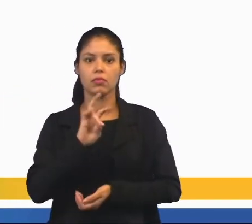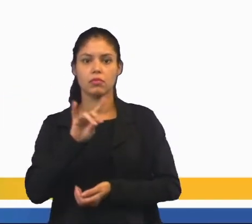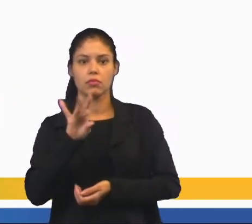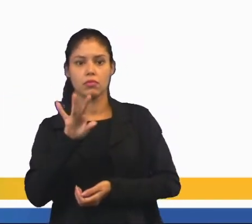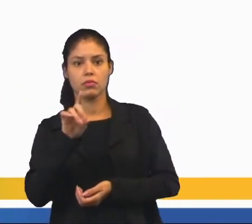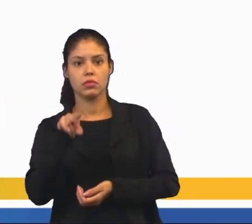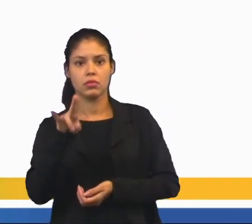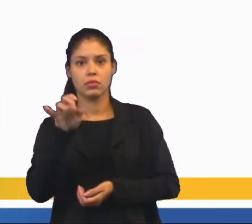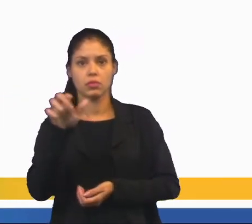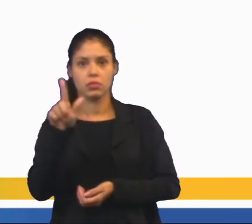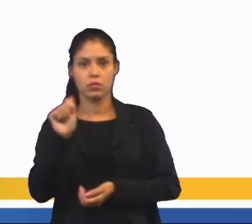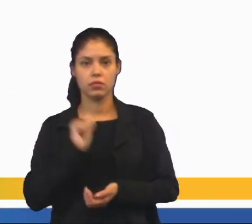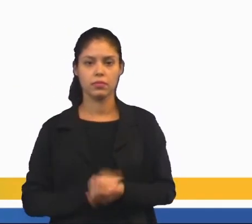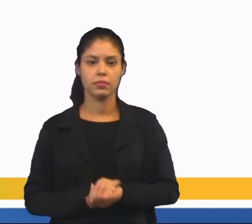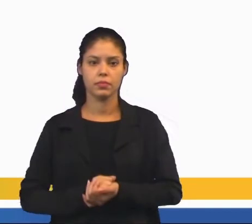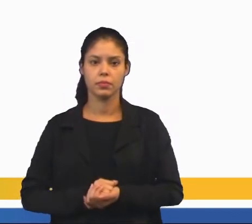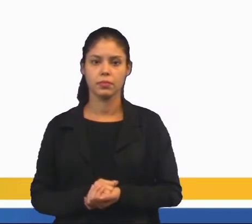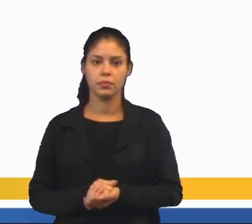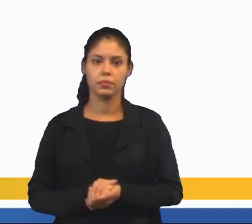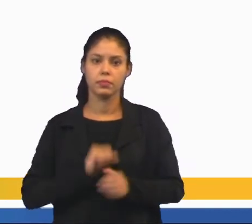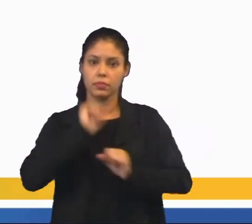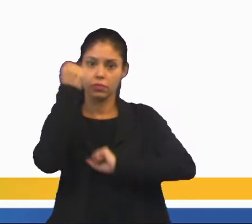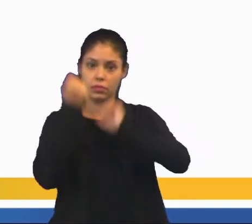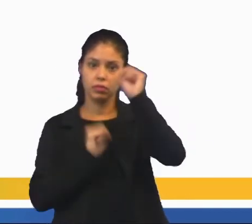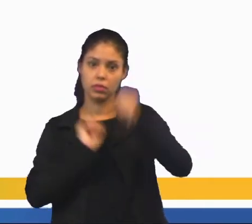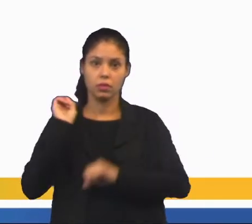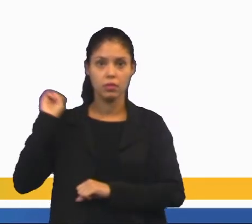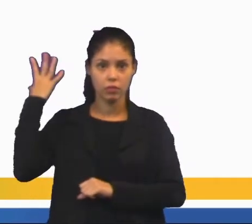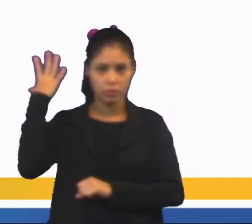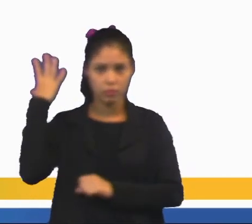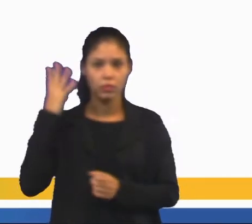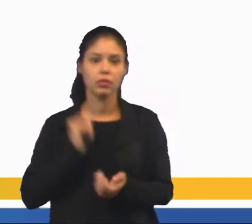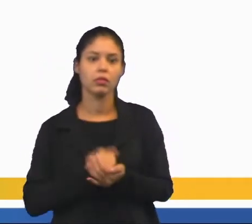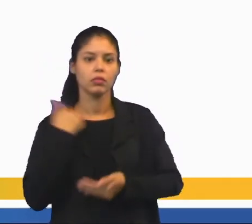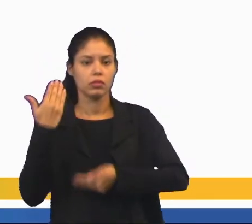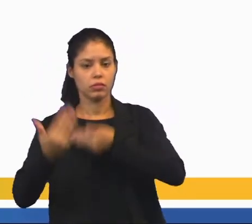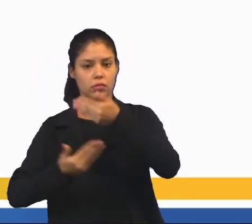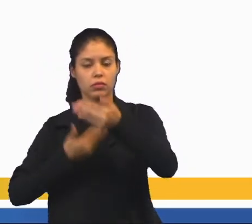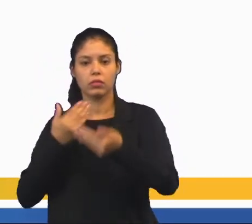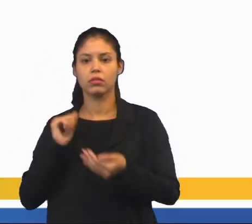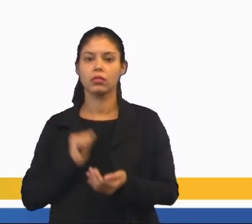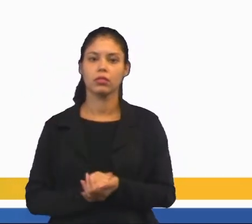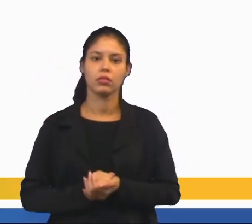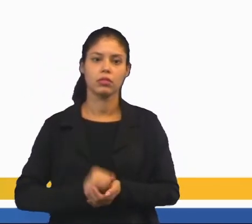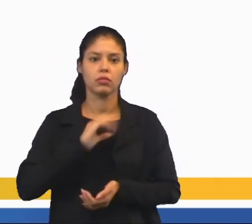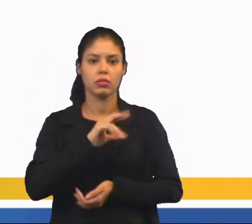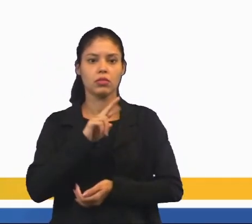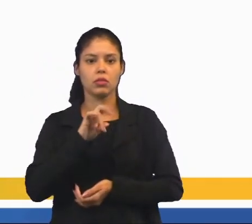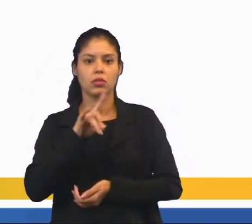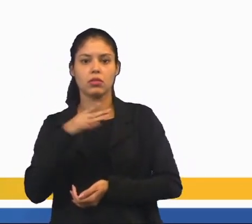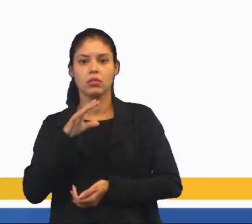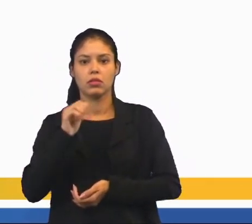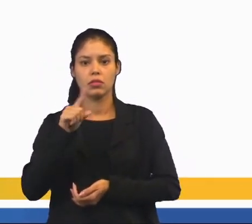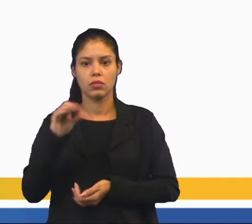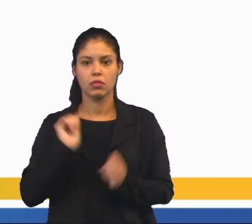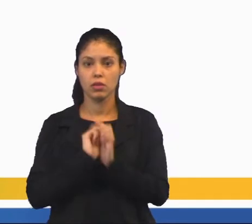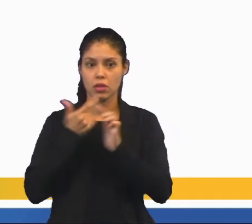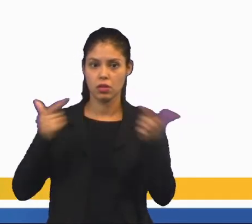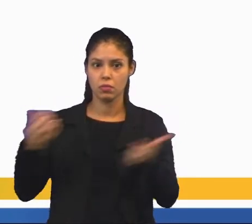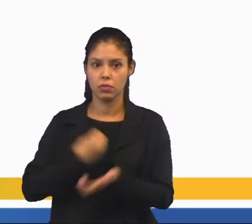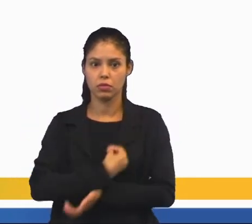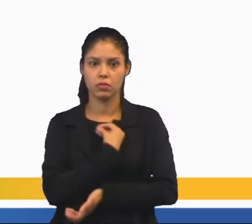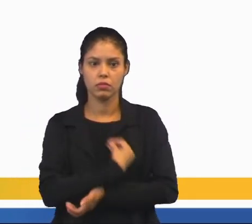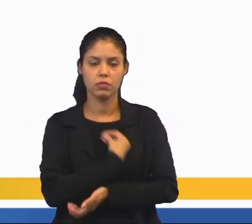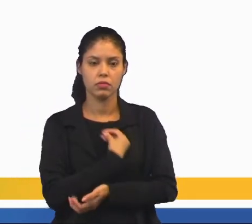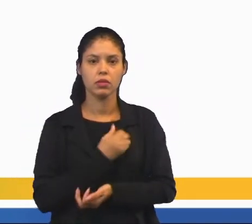também por conveniência. Nas fábricas ocorrem os processos de conservação